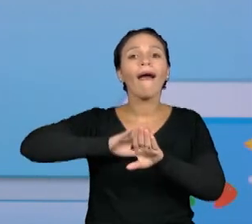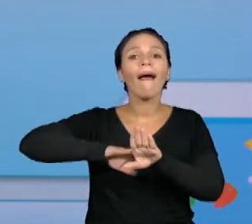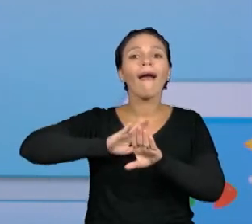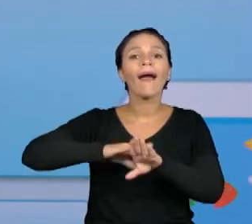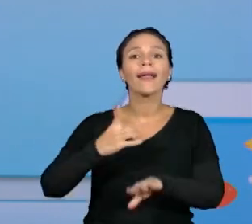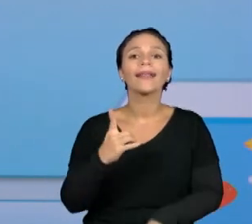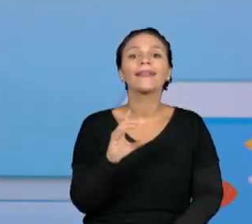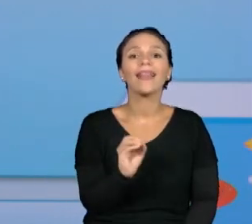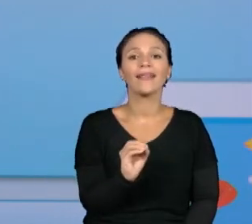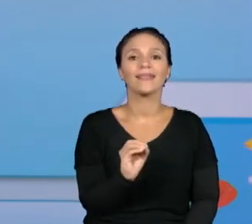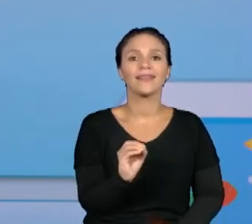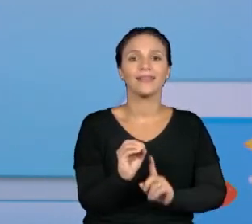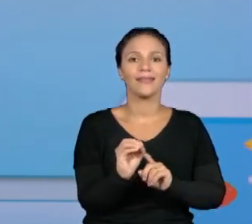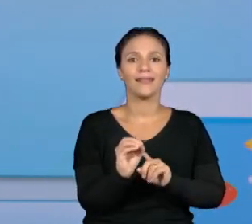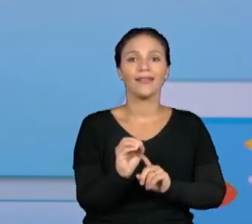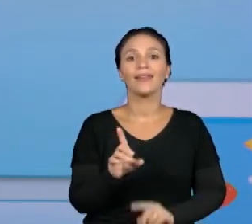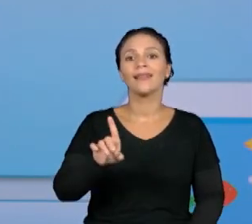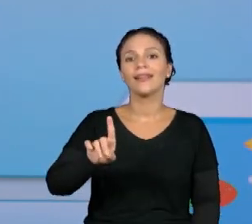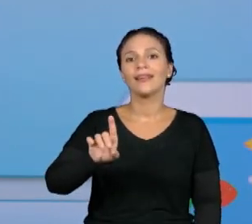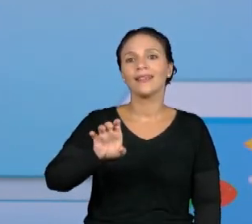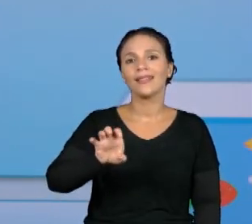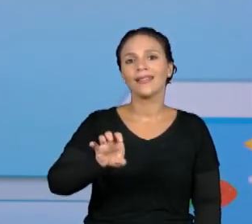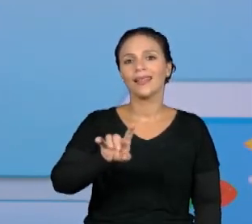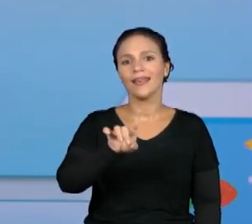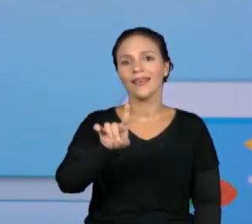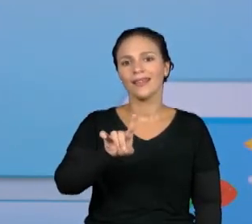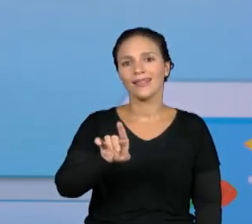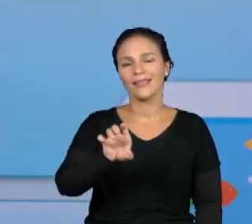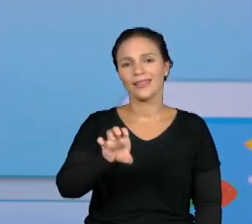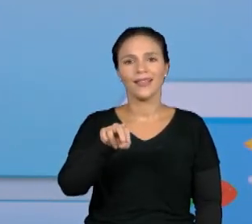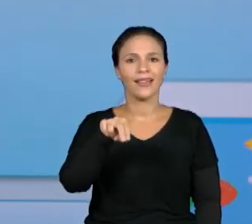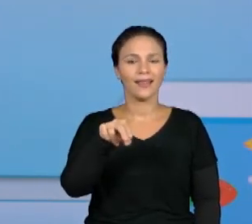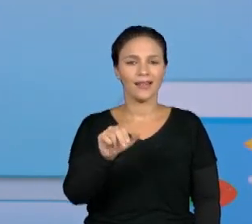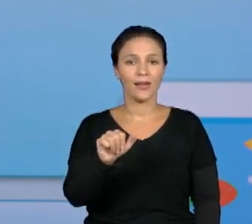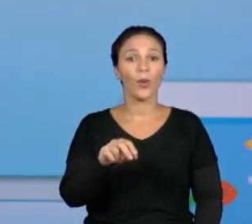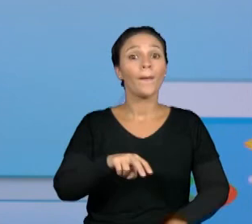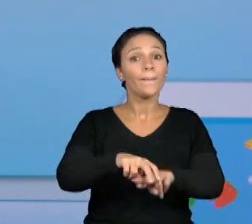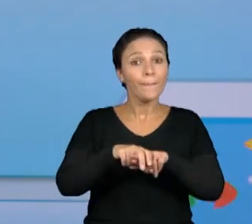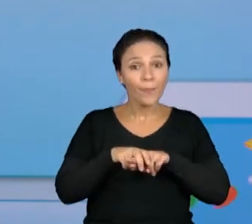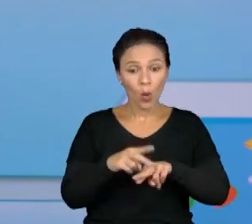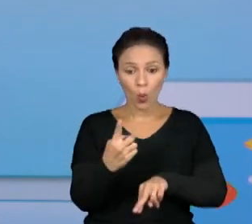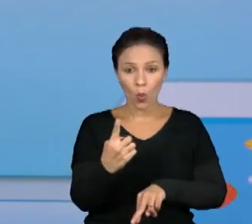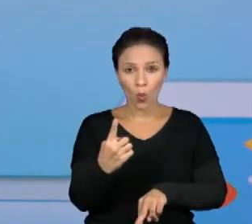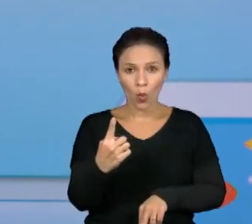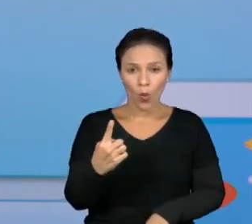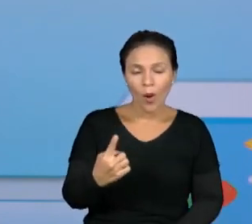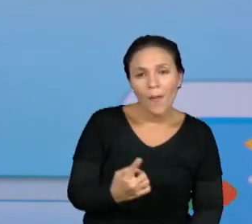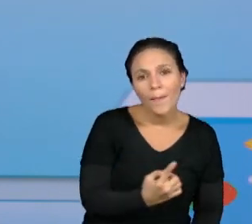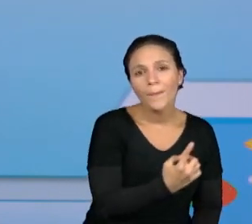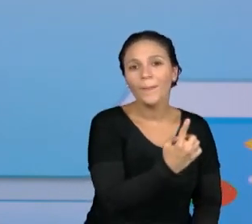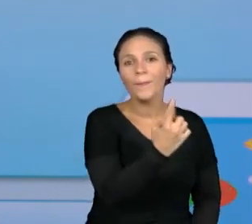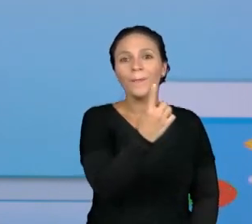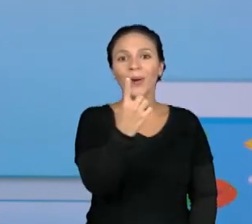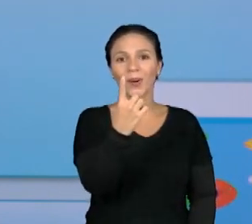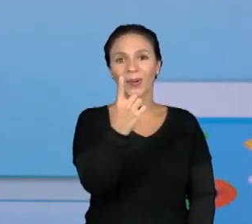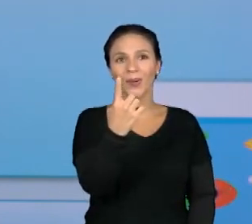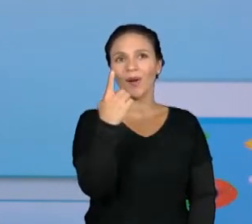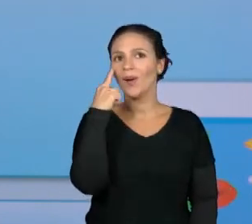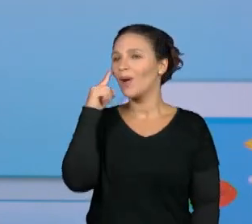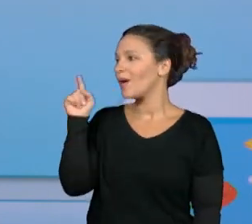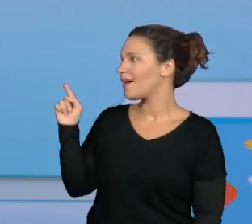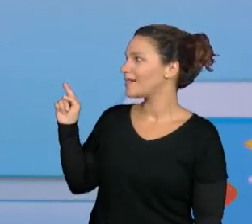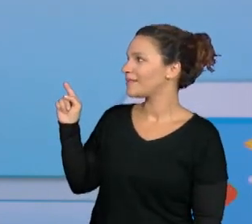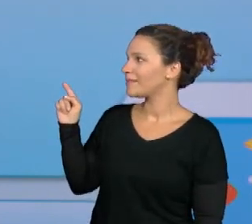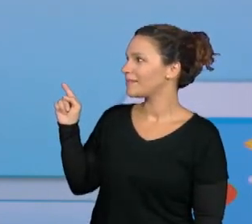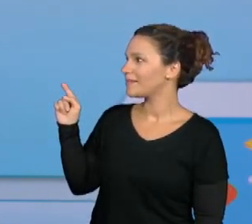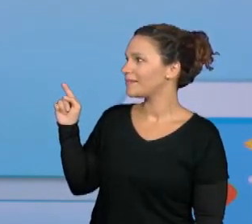vale 10. Então, ele vale uma dezena. Então, por isso que a gente sobe ele aqui, ó.